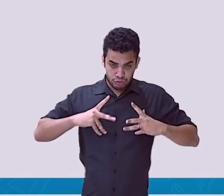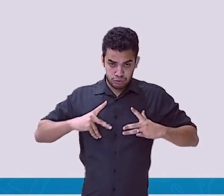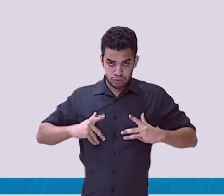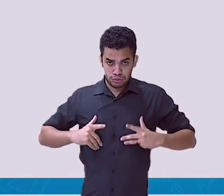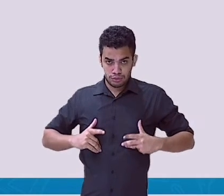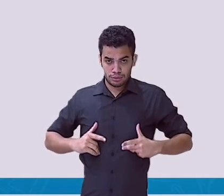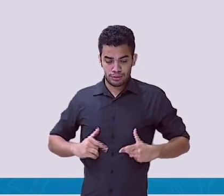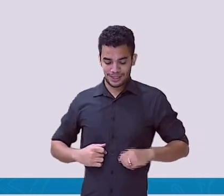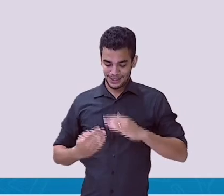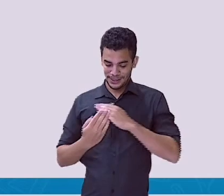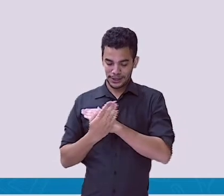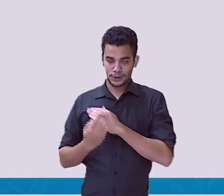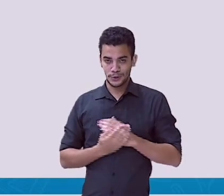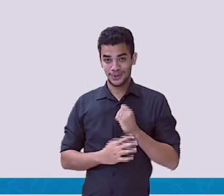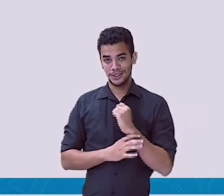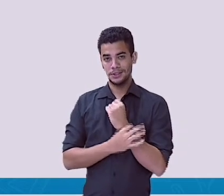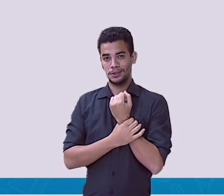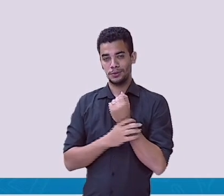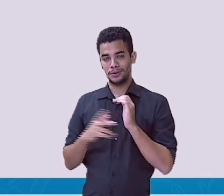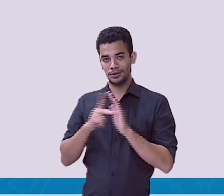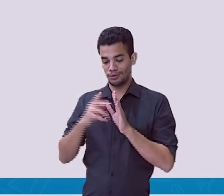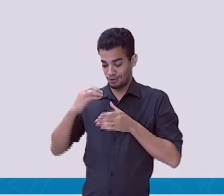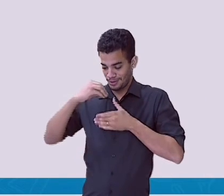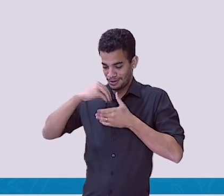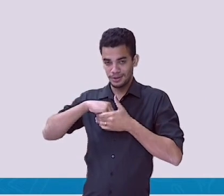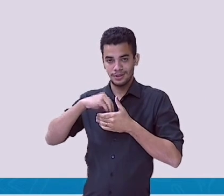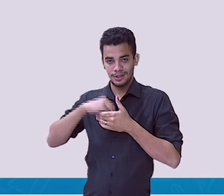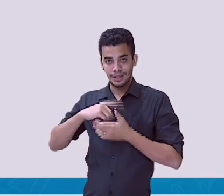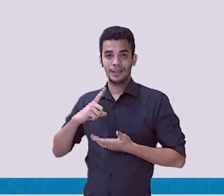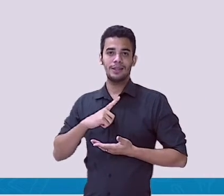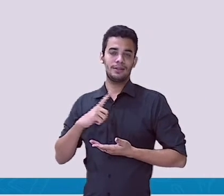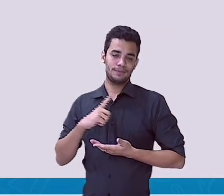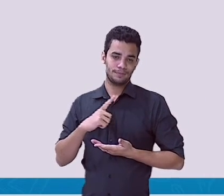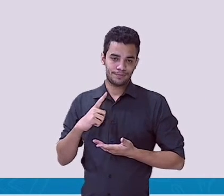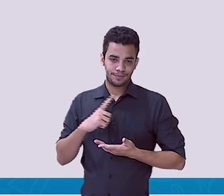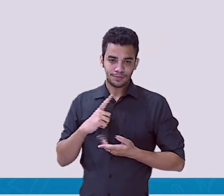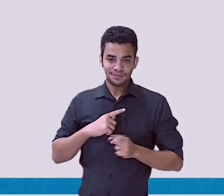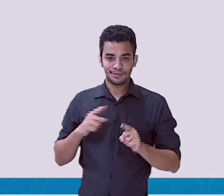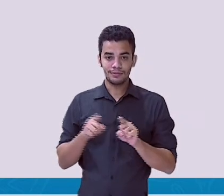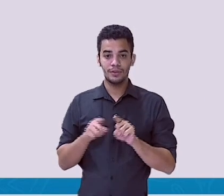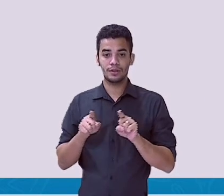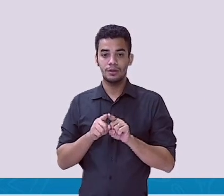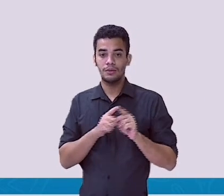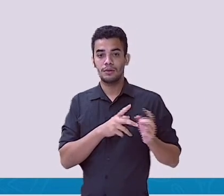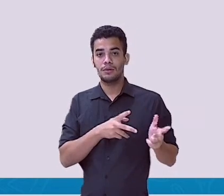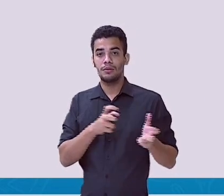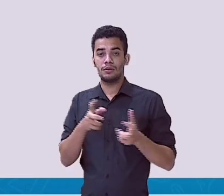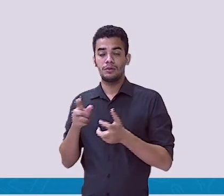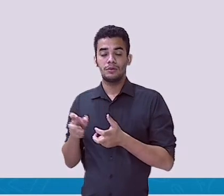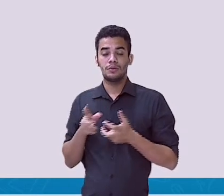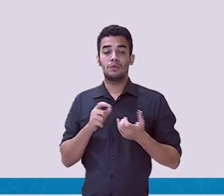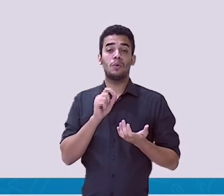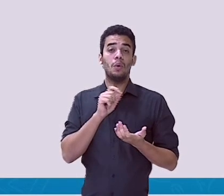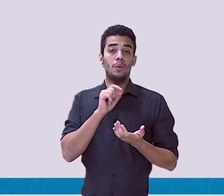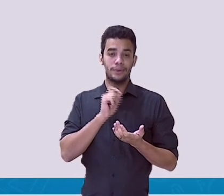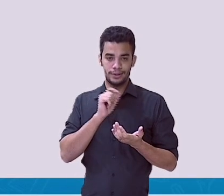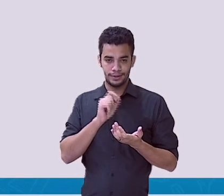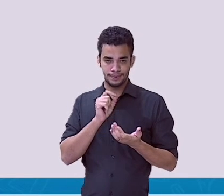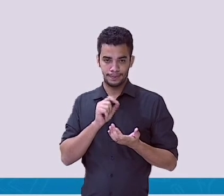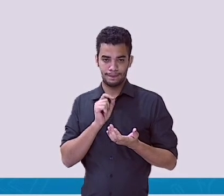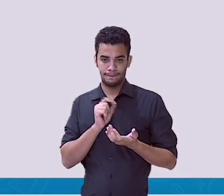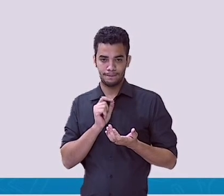dessas células mortas. Elas fagocitam, elas engolem essas células mortas que não vão estar ali. Não precisam estar,